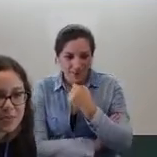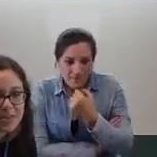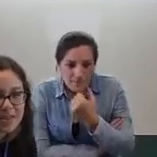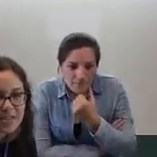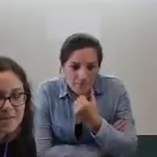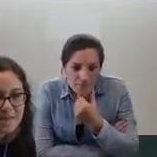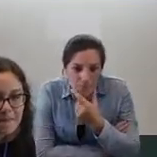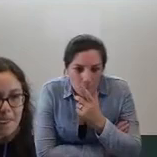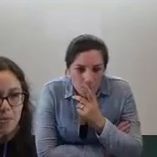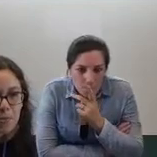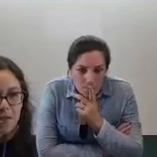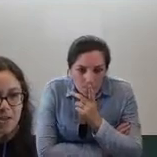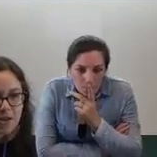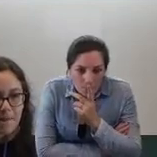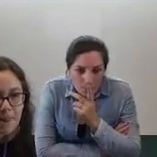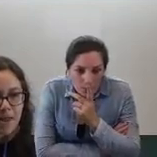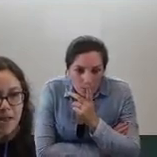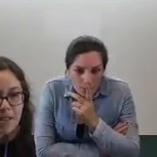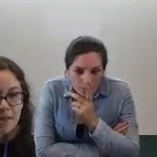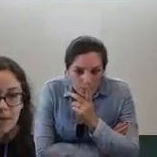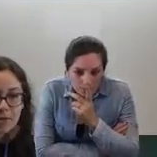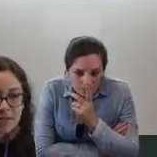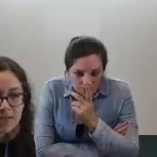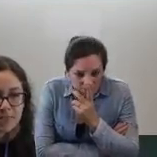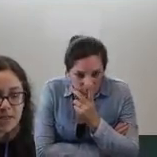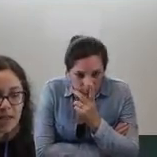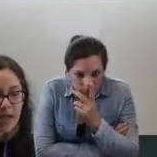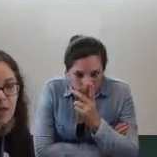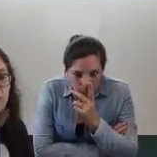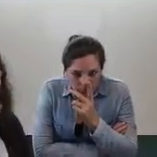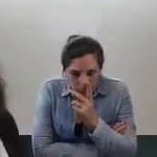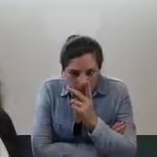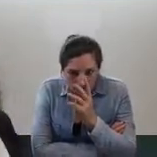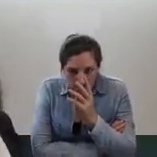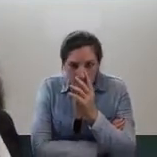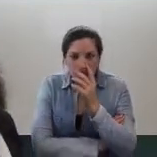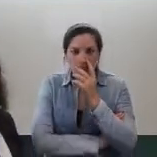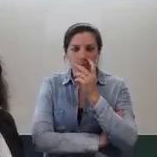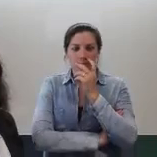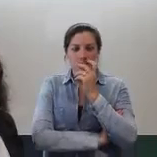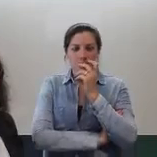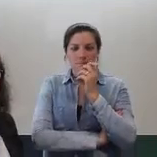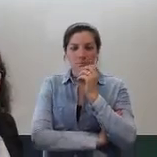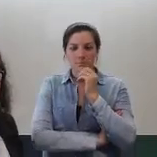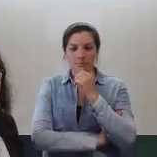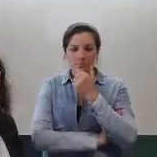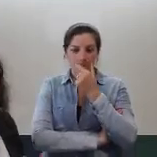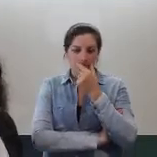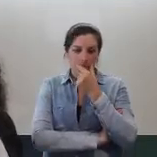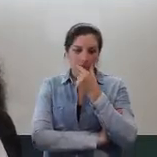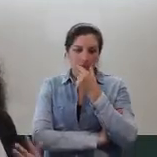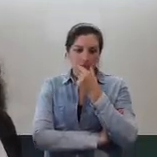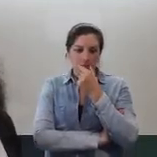3 autores aqui. Eu dou uma olhadinha. Também tem outros exemplos aqui que é legal, quando o autor é a entidade. Por exemplo, a BNT.